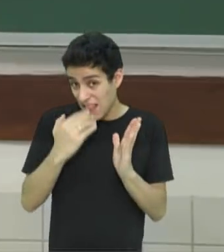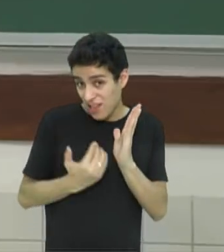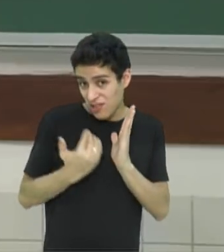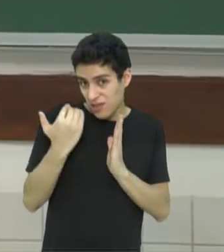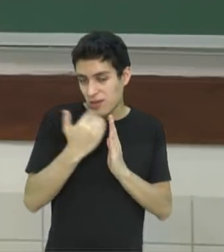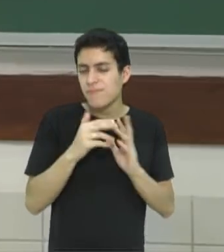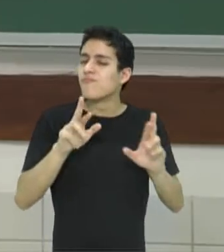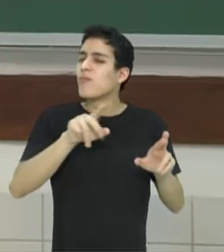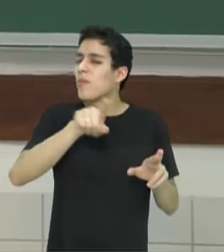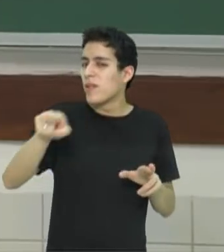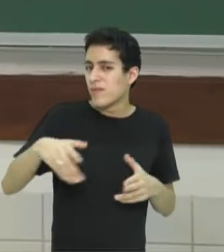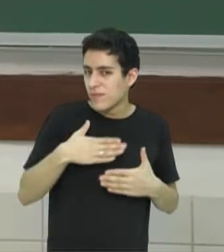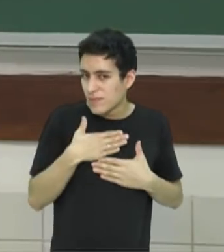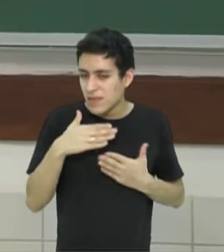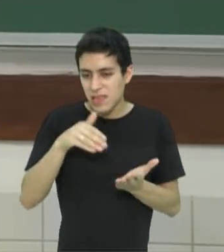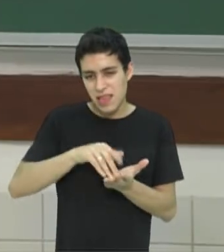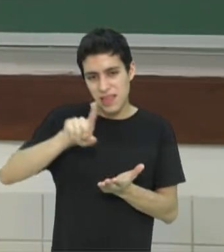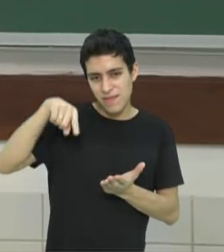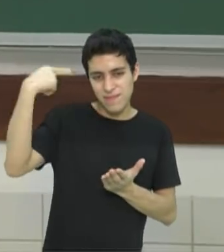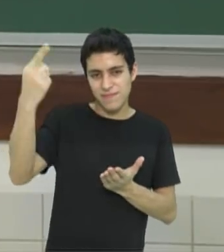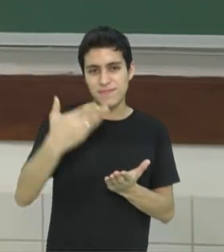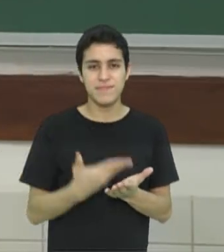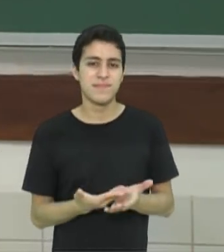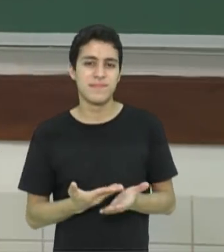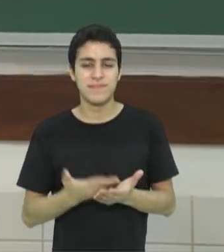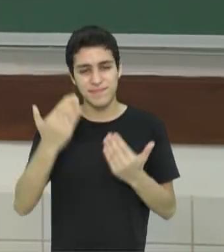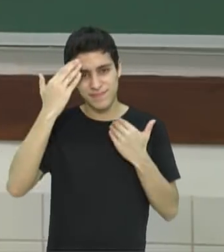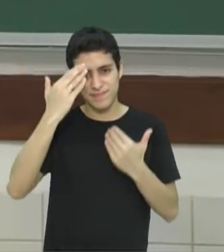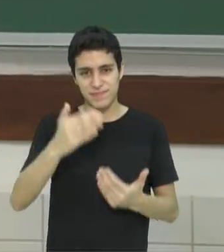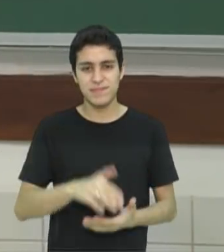tenham gostado e até a próxima aula.